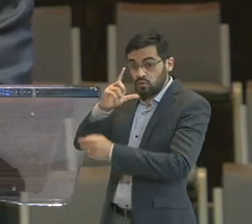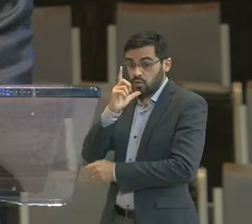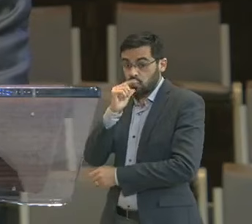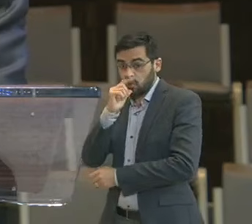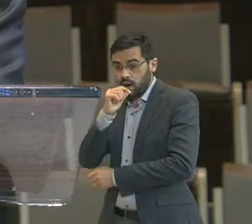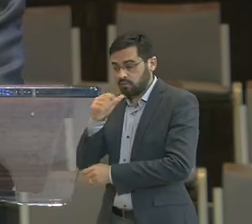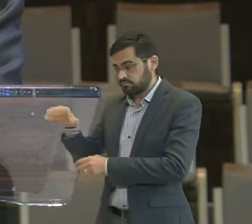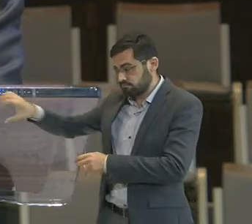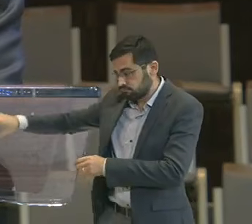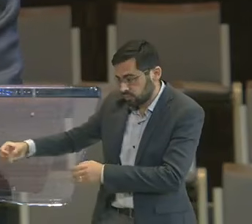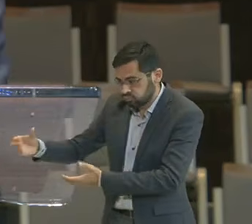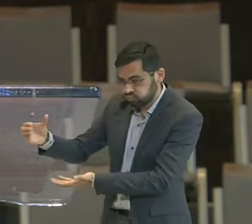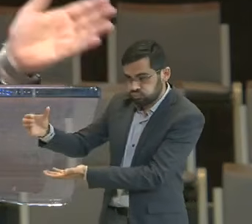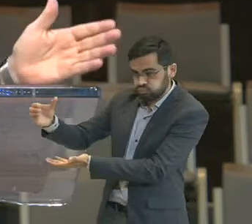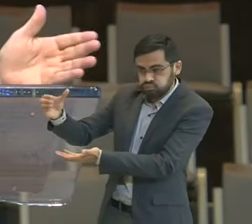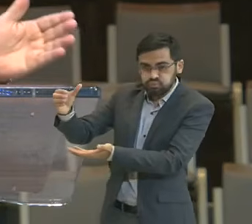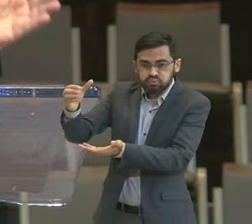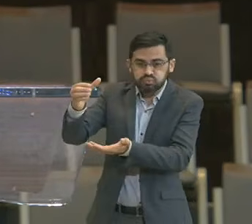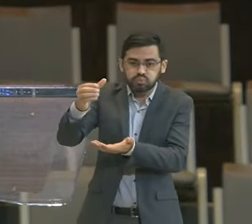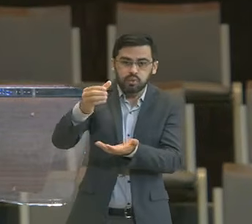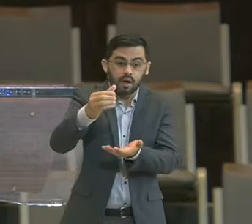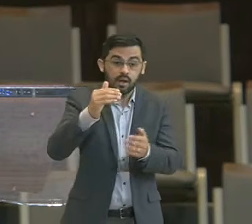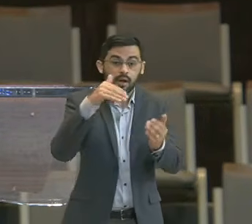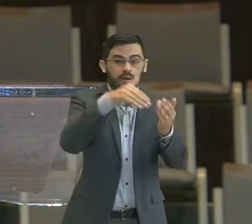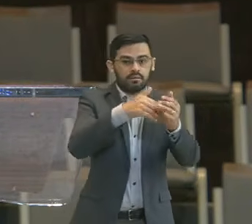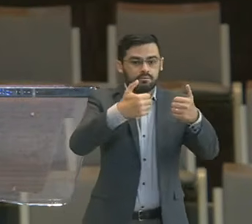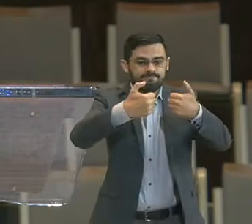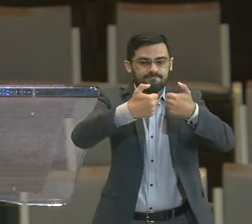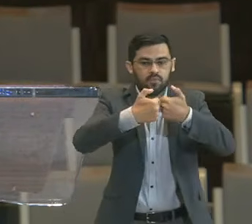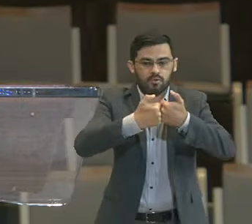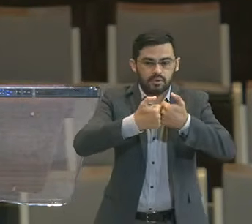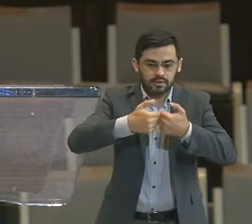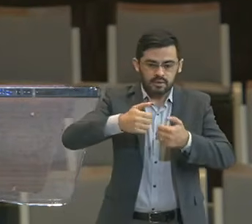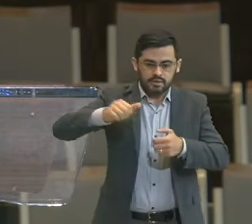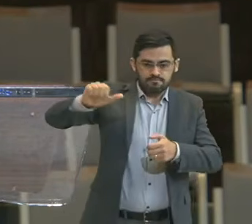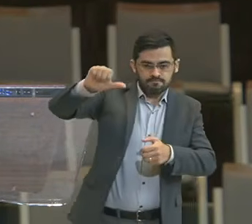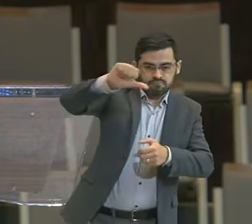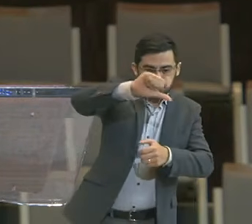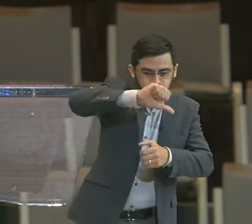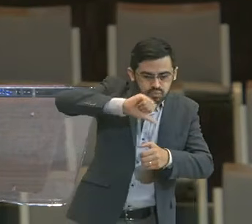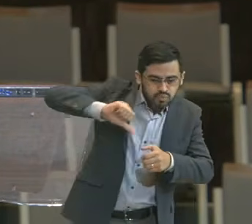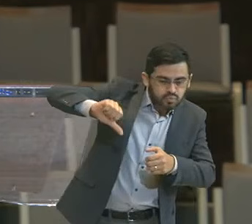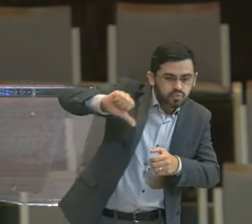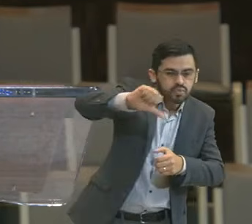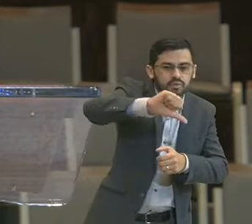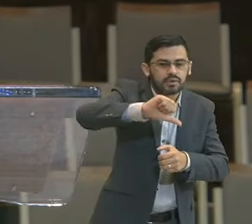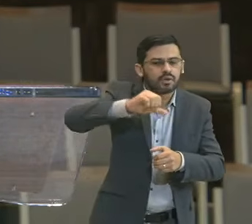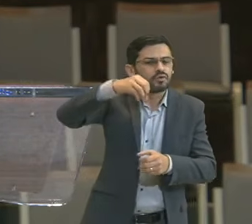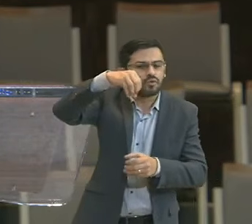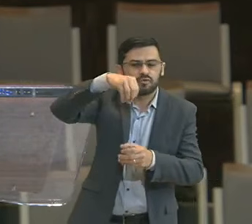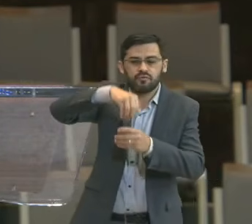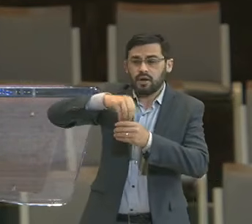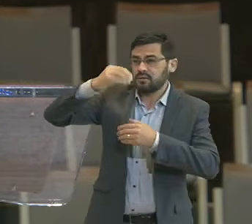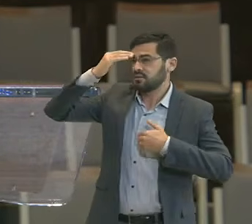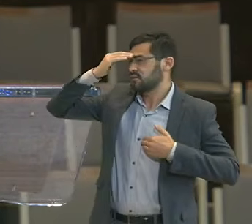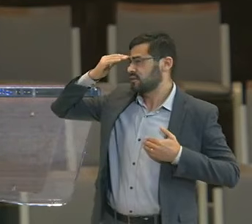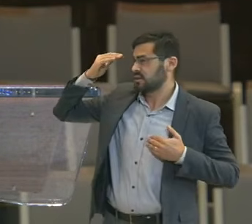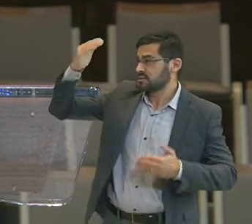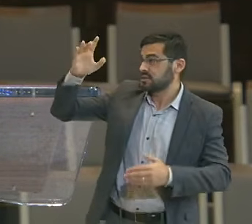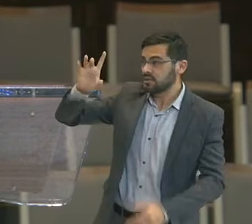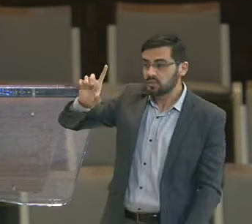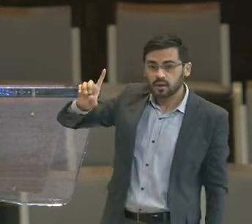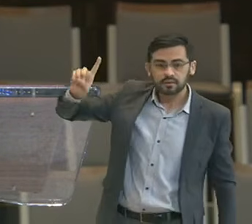do tanque de Siloé, e levava até o altar, e o derramava em oferenda de ação de graças ao